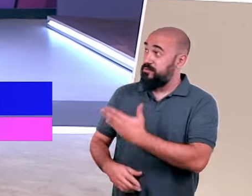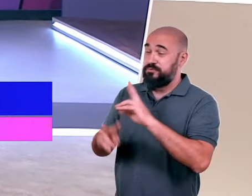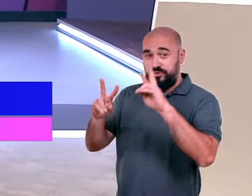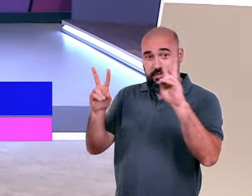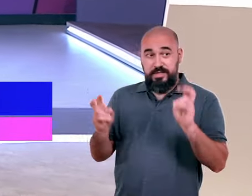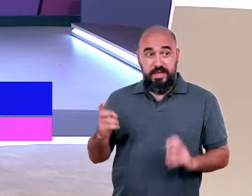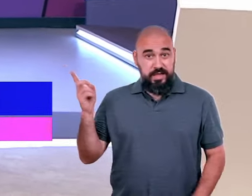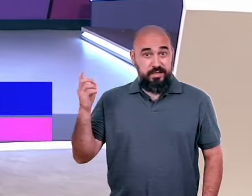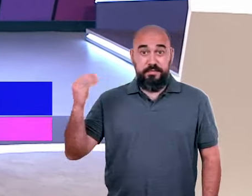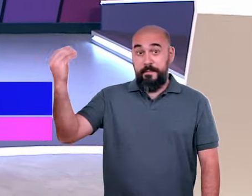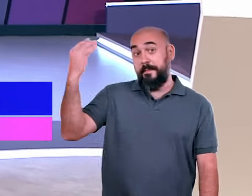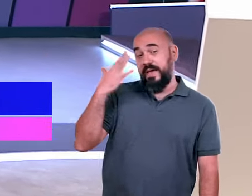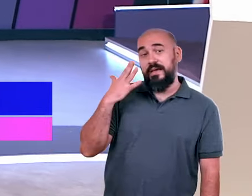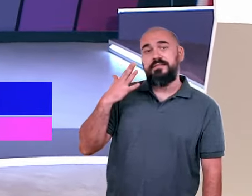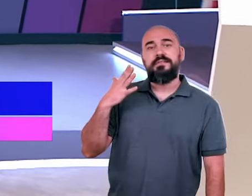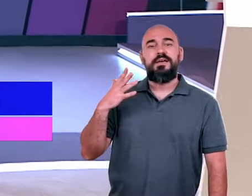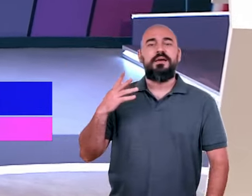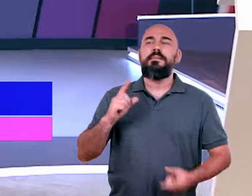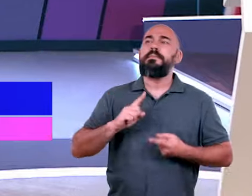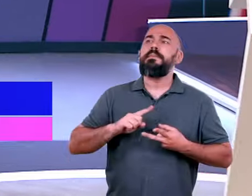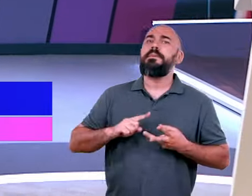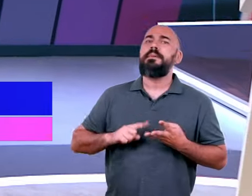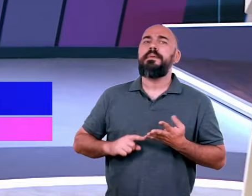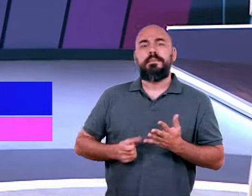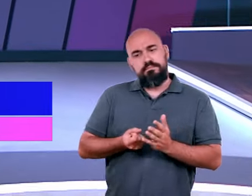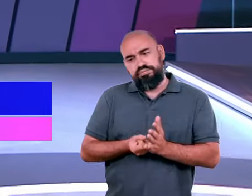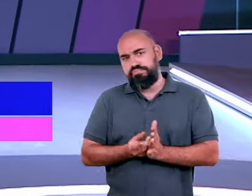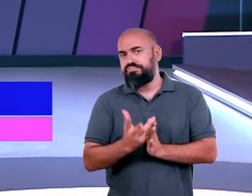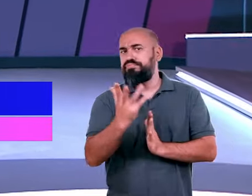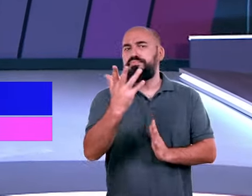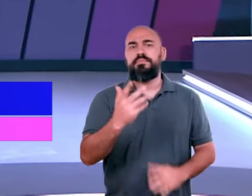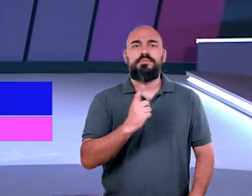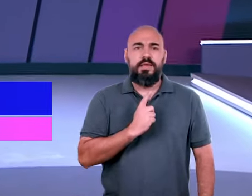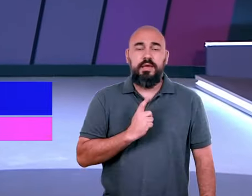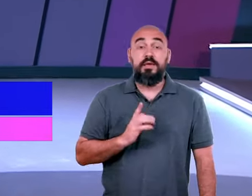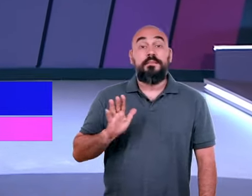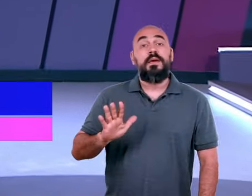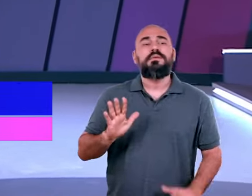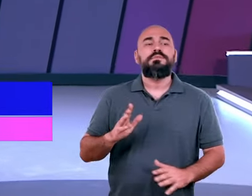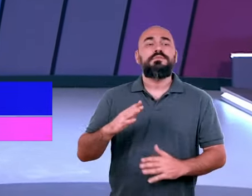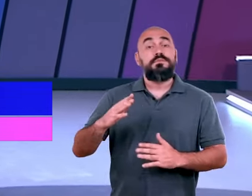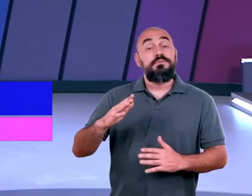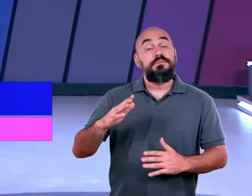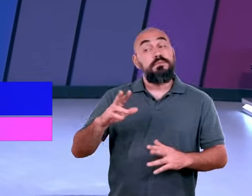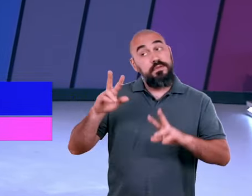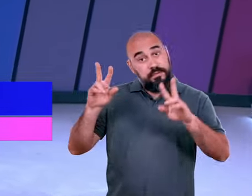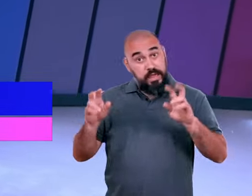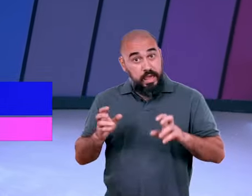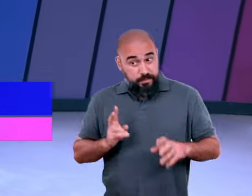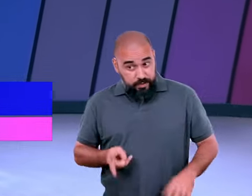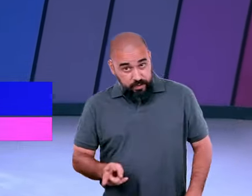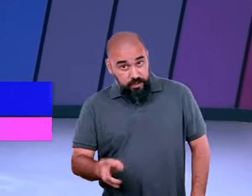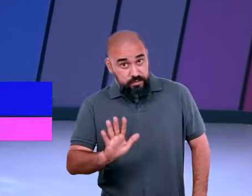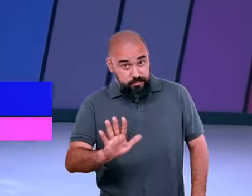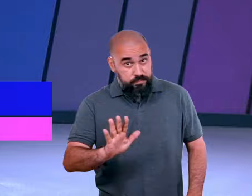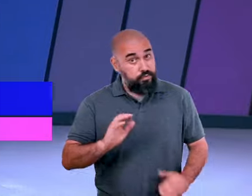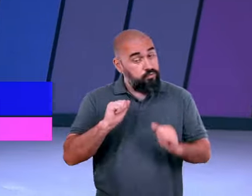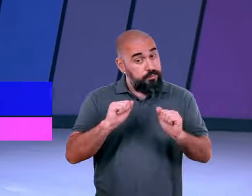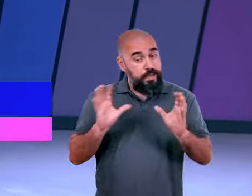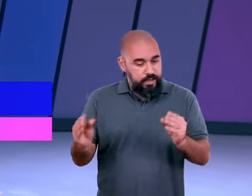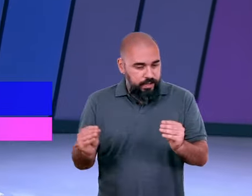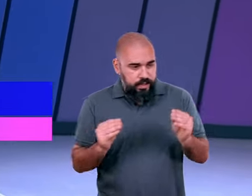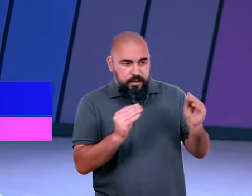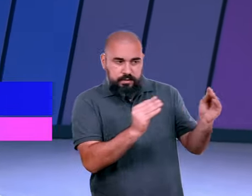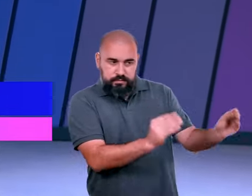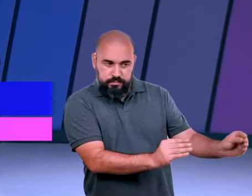hoje, Bênçãos Incontáveis, é isso que nós vamos conversar aqui no programa, mas antes do tema, deixa eu mostrar para você